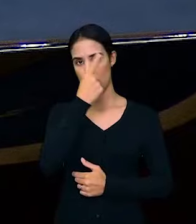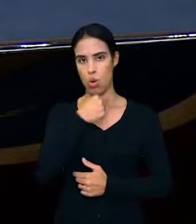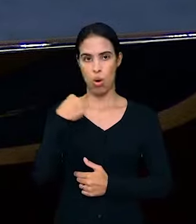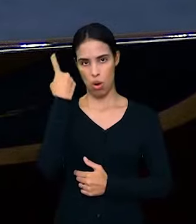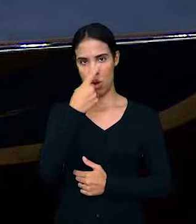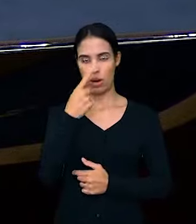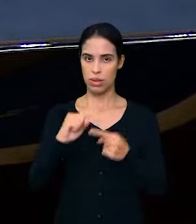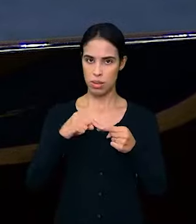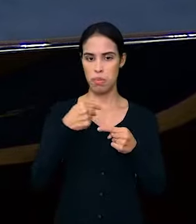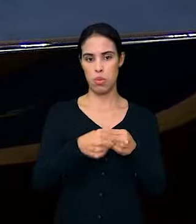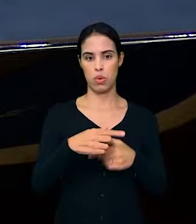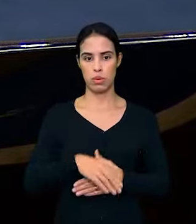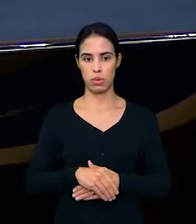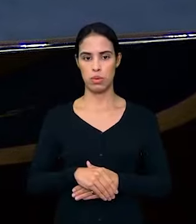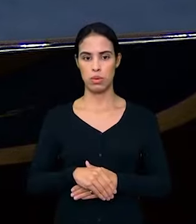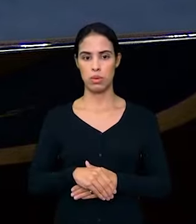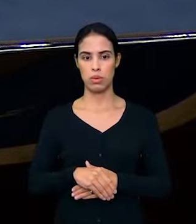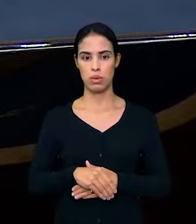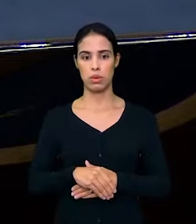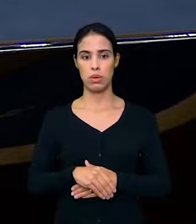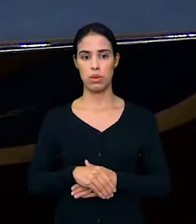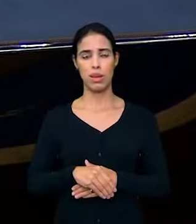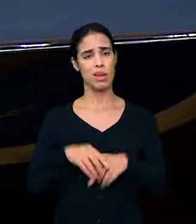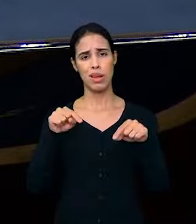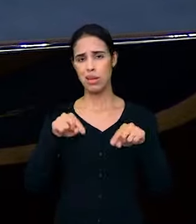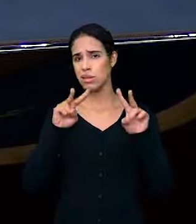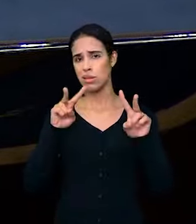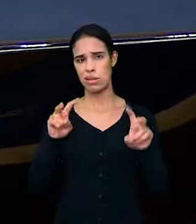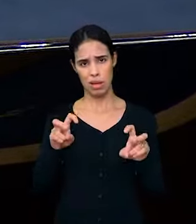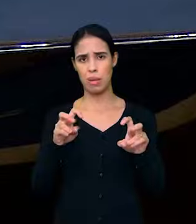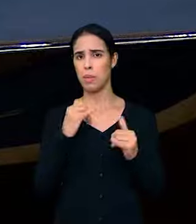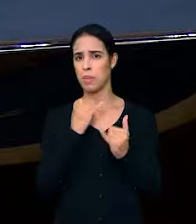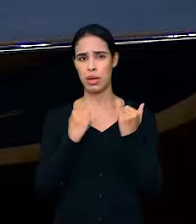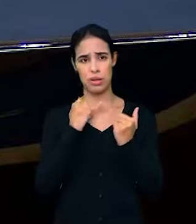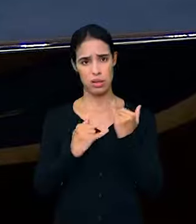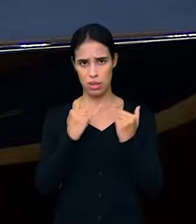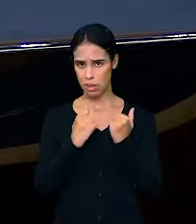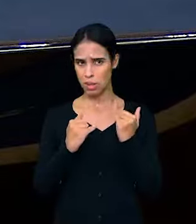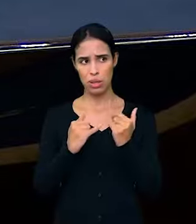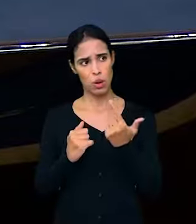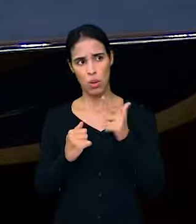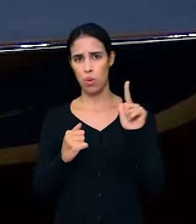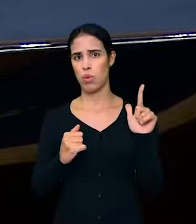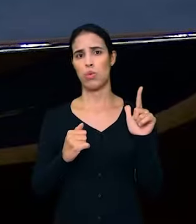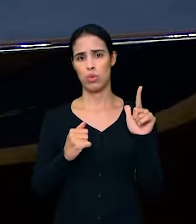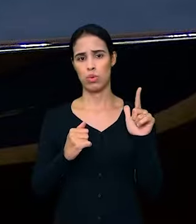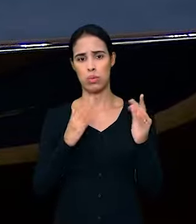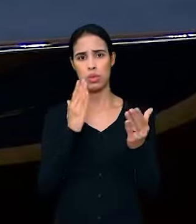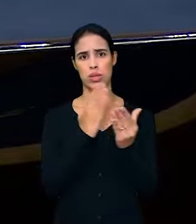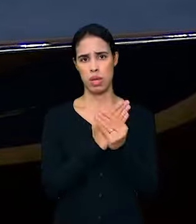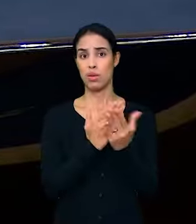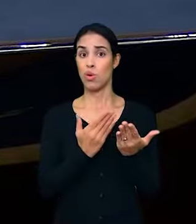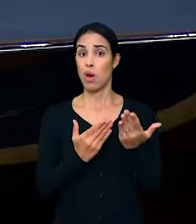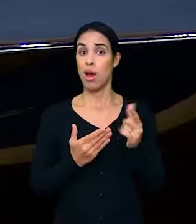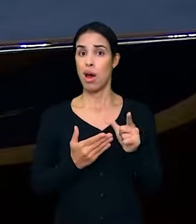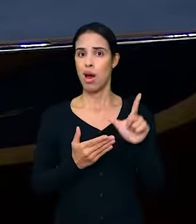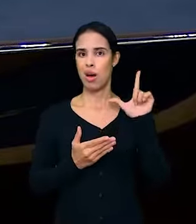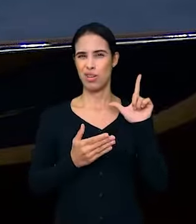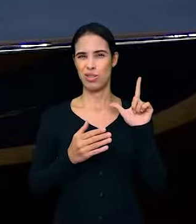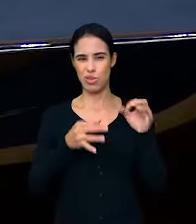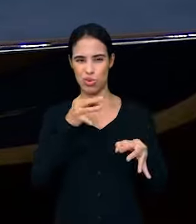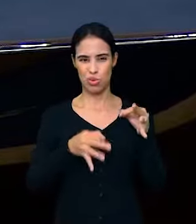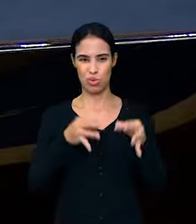Autoviação Marechal afirmou que é o protocolar dissídio, matéria similar àquele que nós julgamos anteriormente